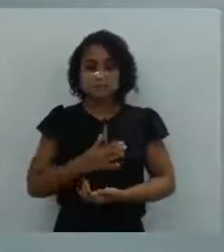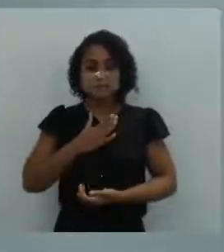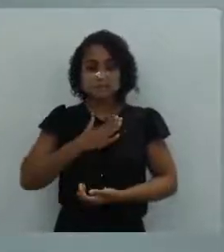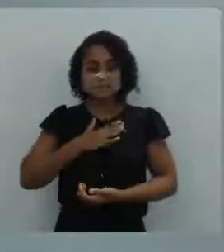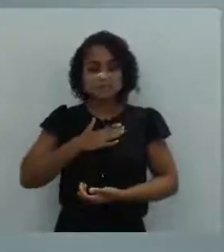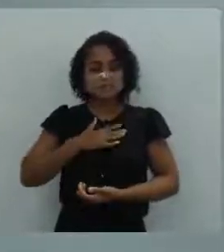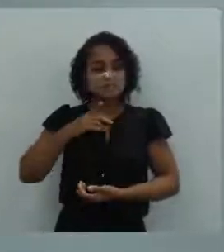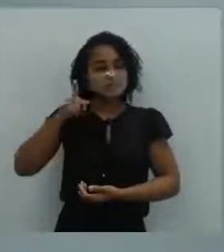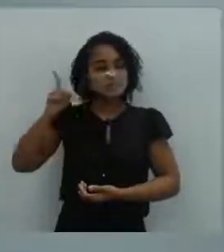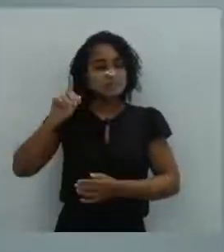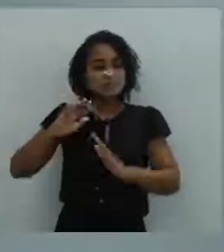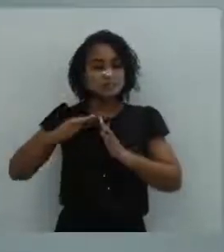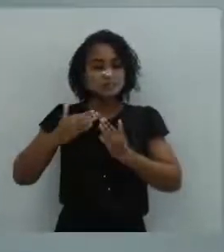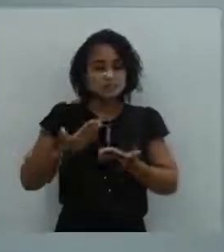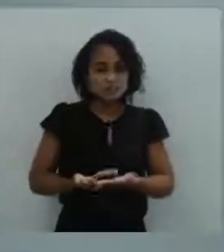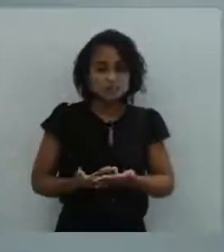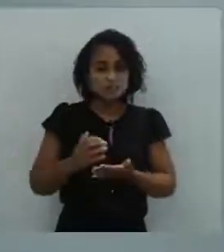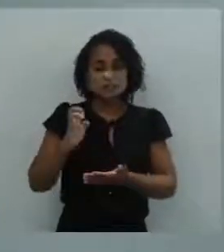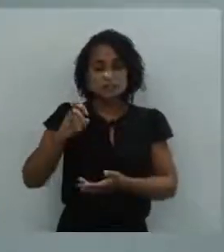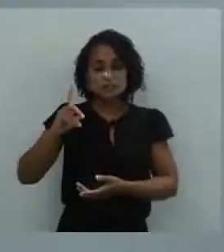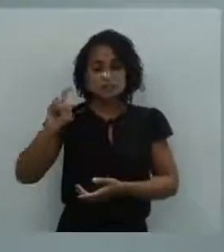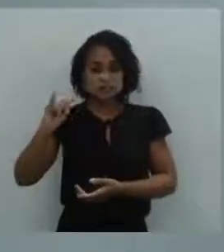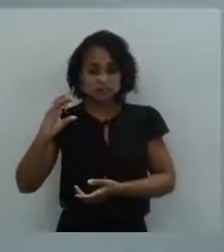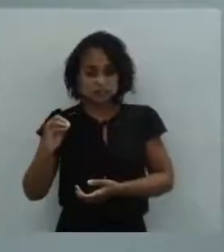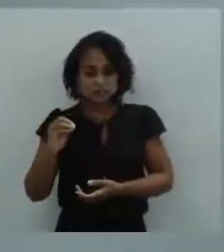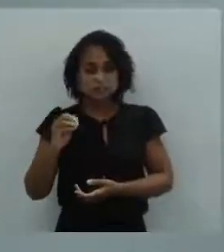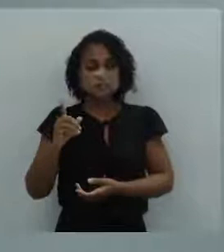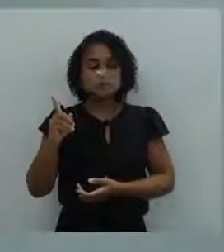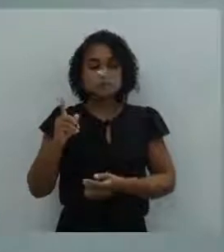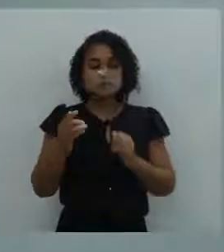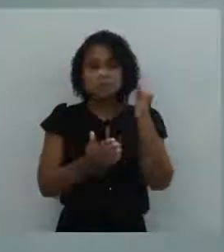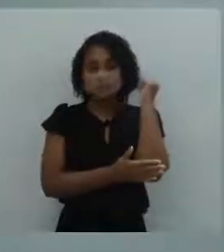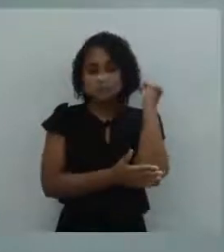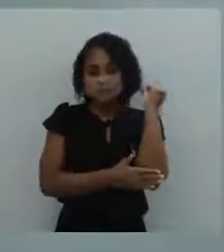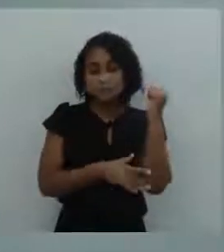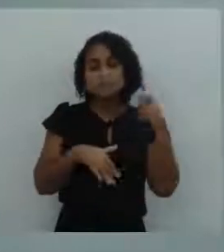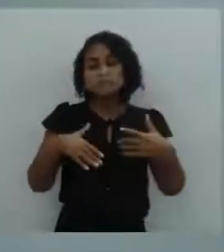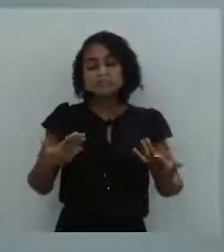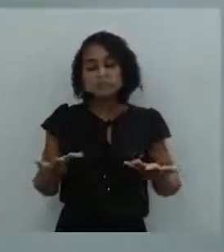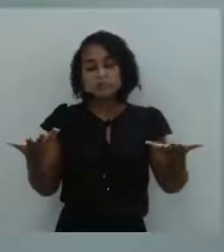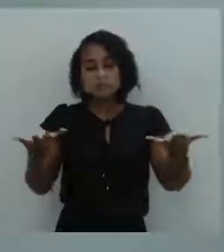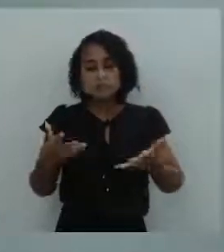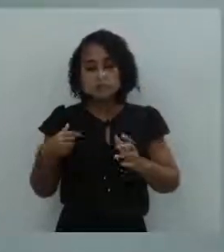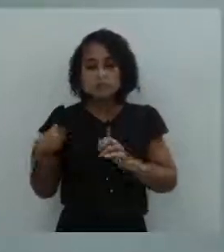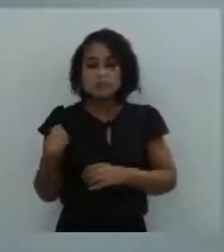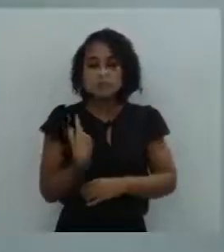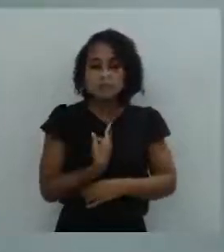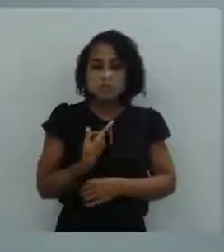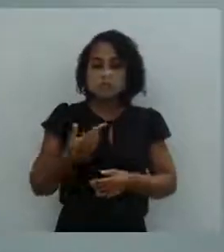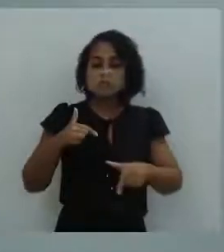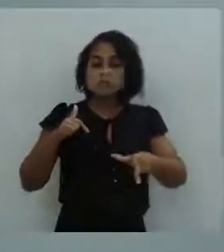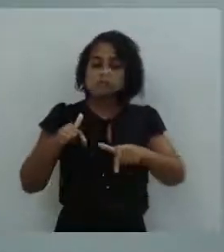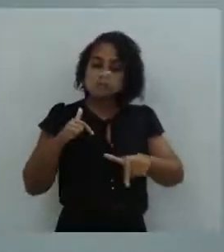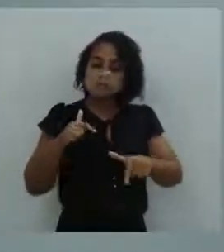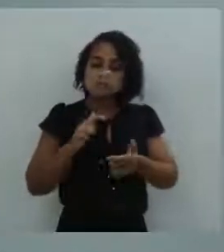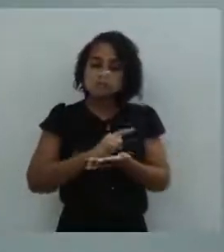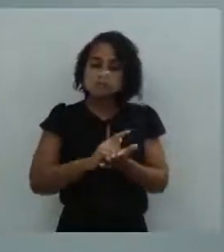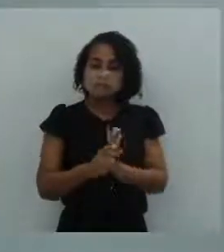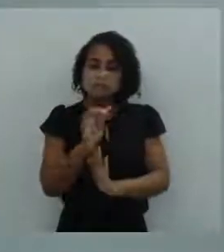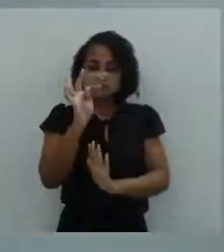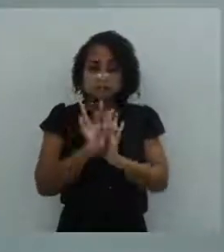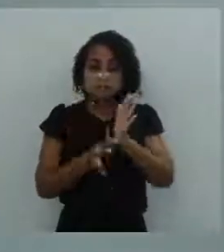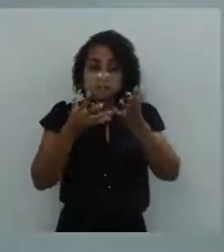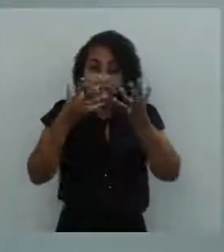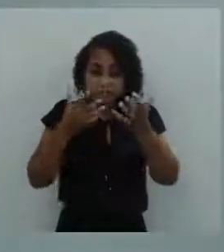lá do Erém, de Emílio Cavalcante de Albuquerque, lá do Cabo de Santo Agostinho, e hoje a gente veio trabalhar com gêneros